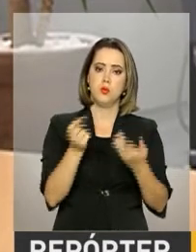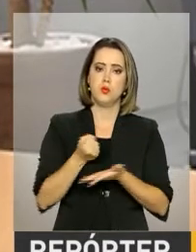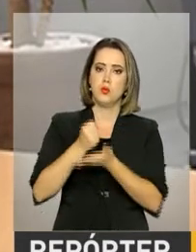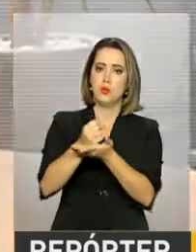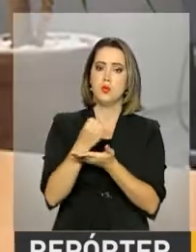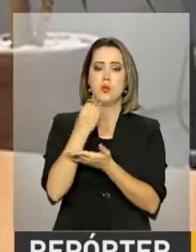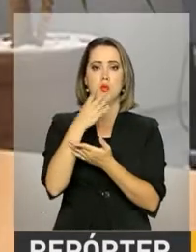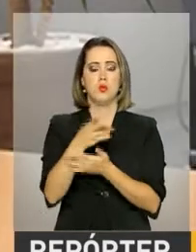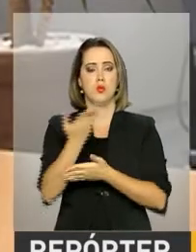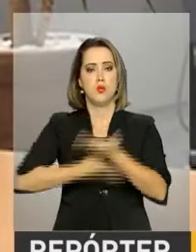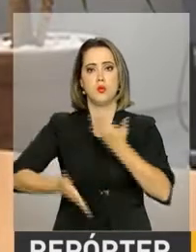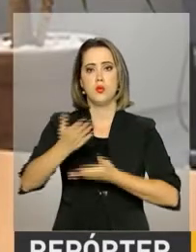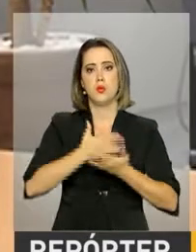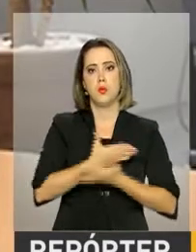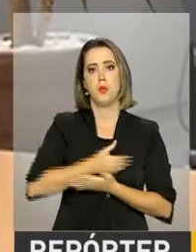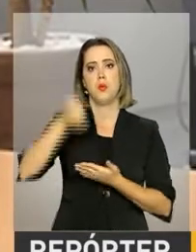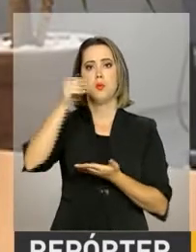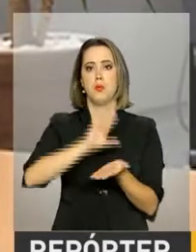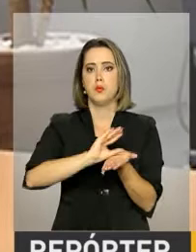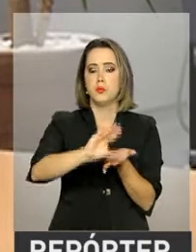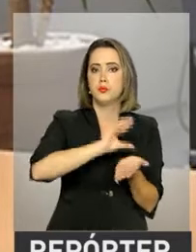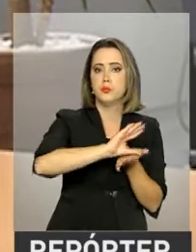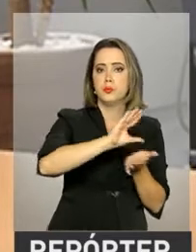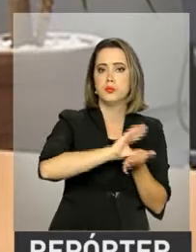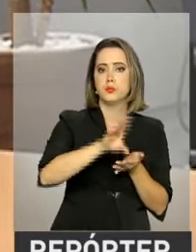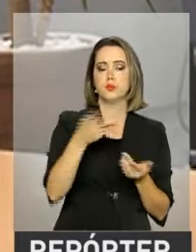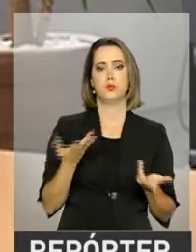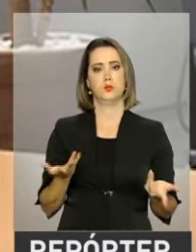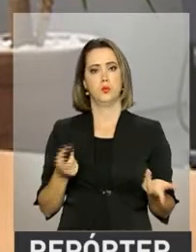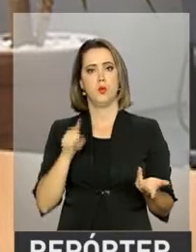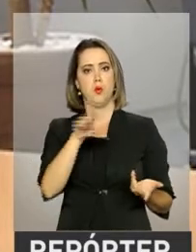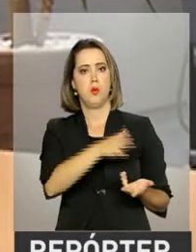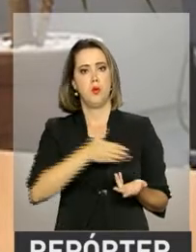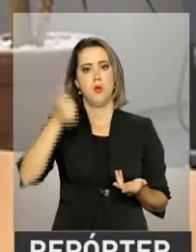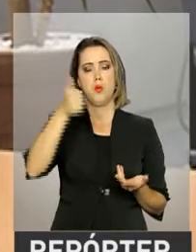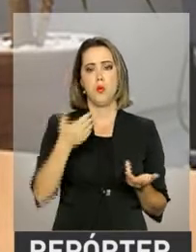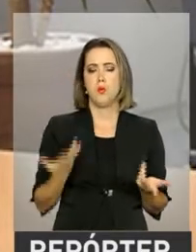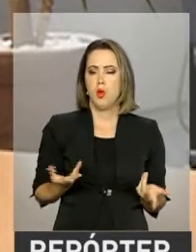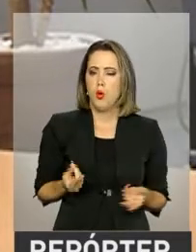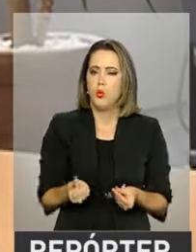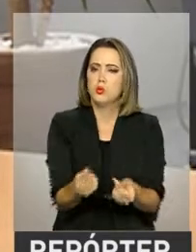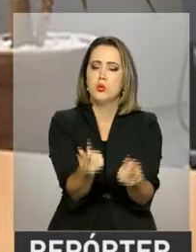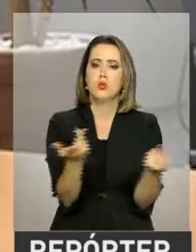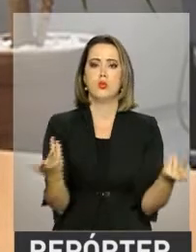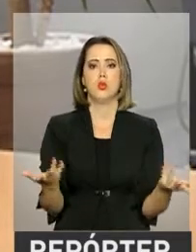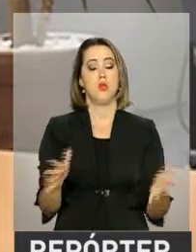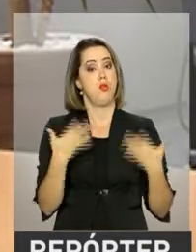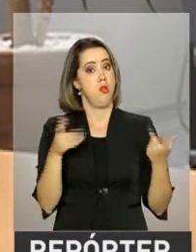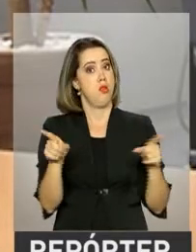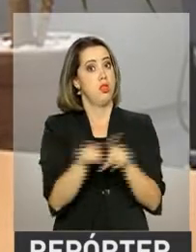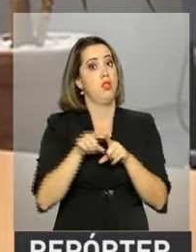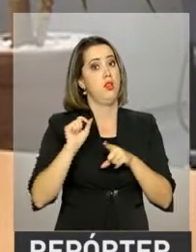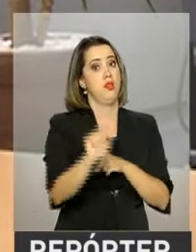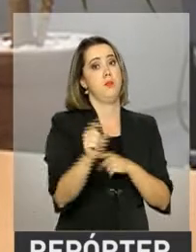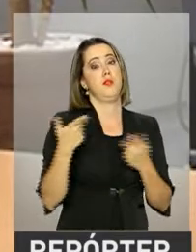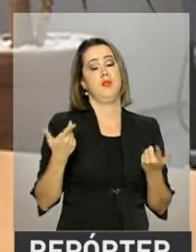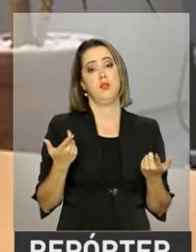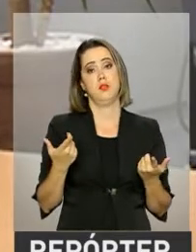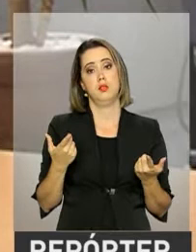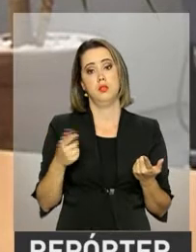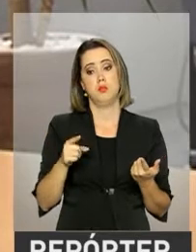de negócios têm mais investimentos anima o que aposta no e anima o próprio capital interno a